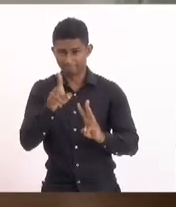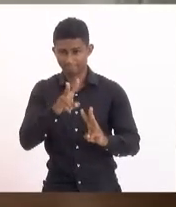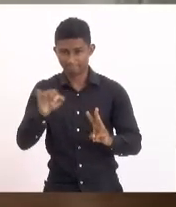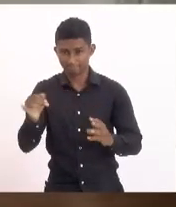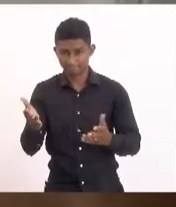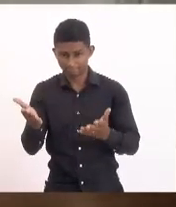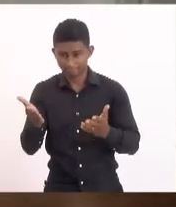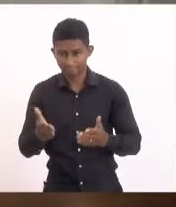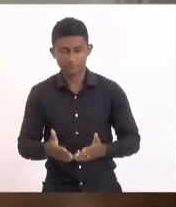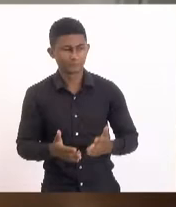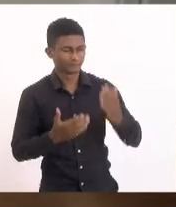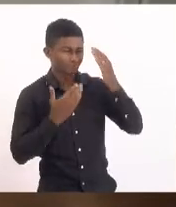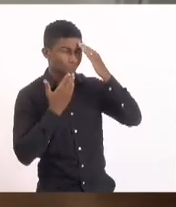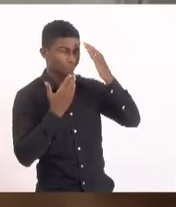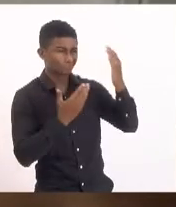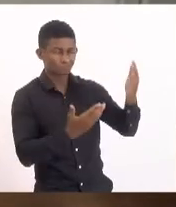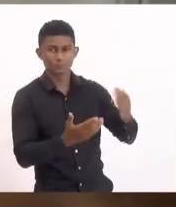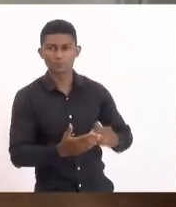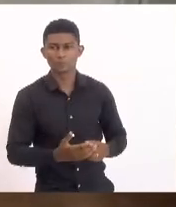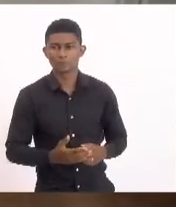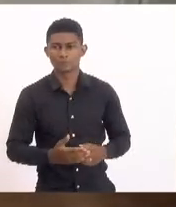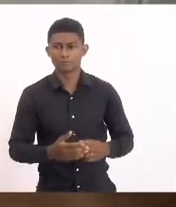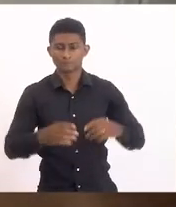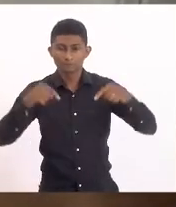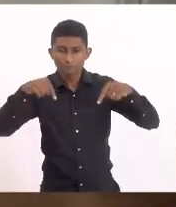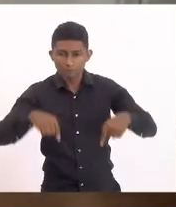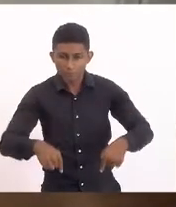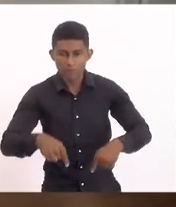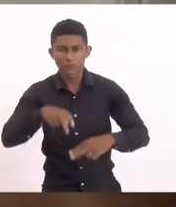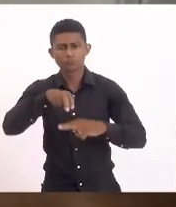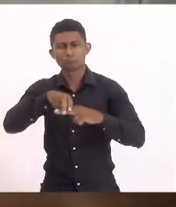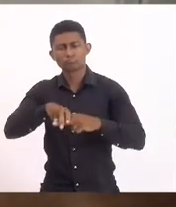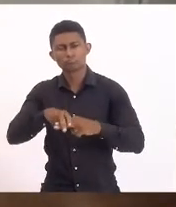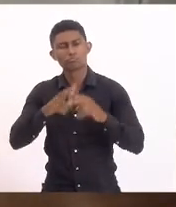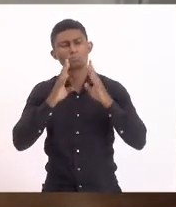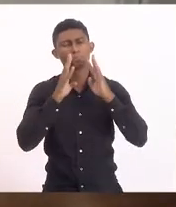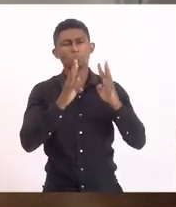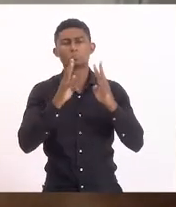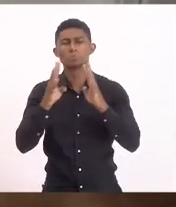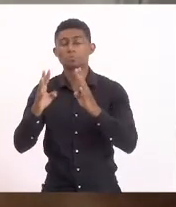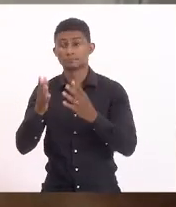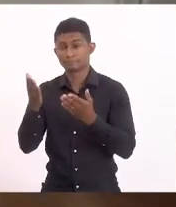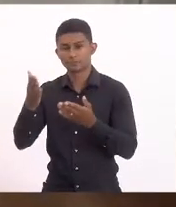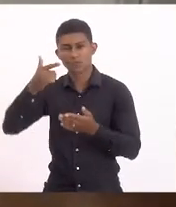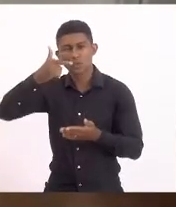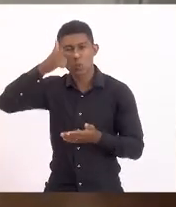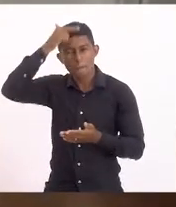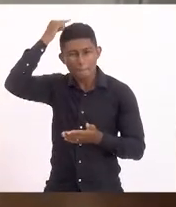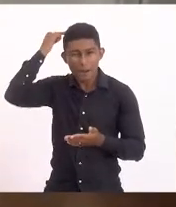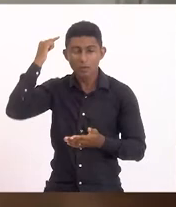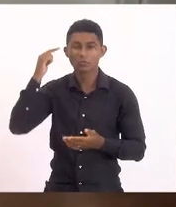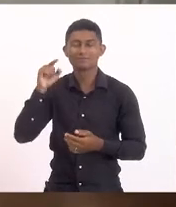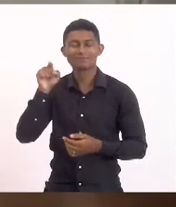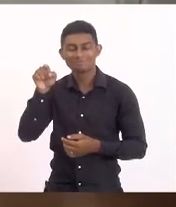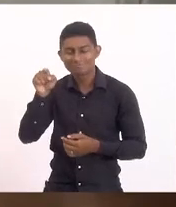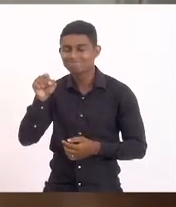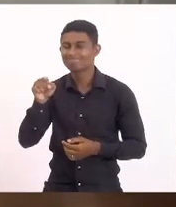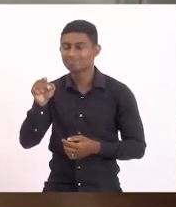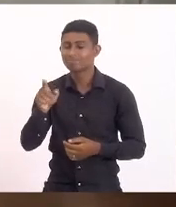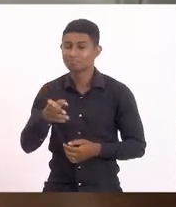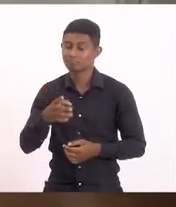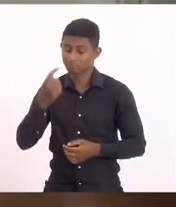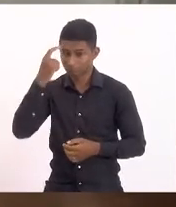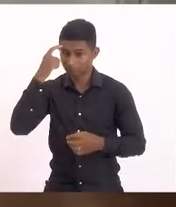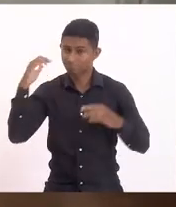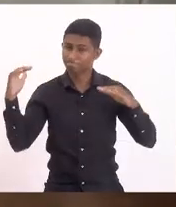Obrigado, presidente. Escutei atentamente meus pares. Concordo com o Luiz Paulo que legislar durante a pandemia exige